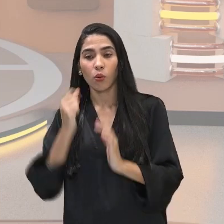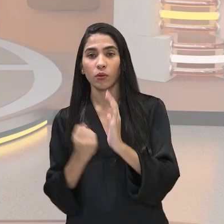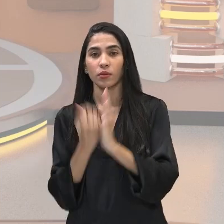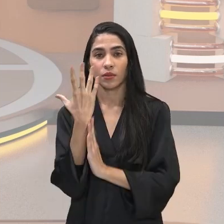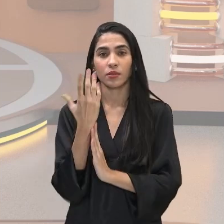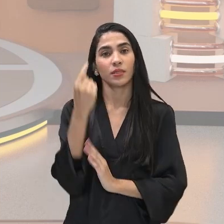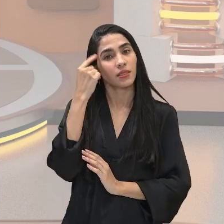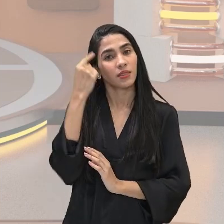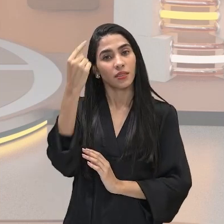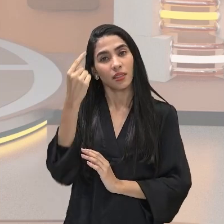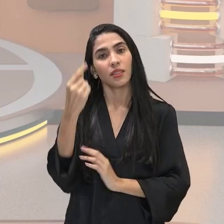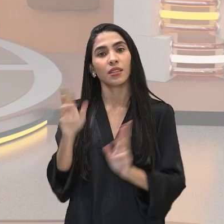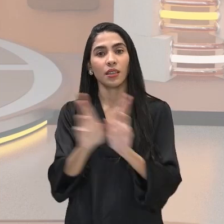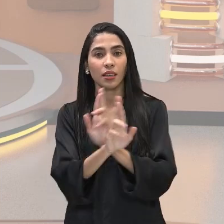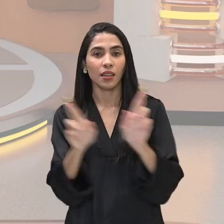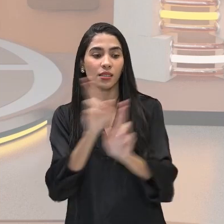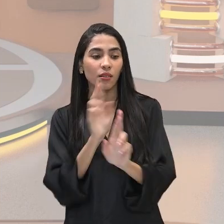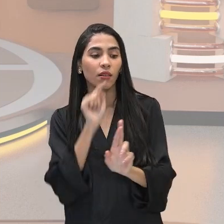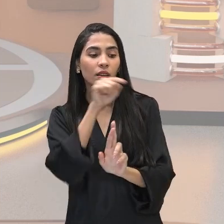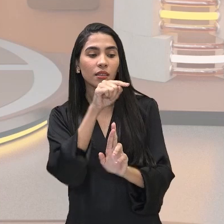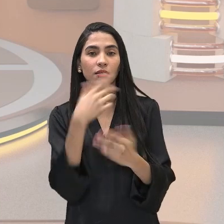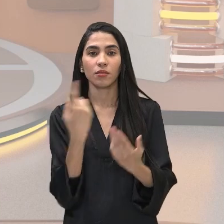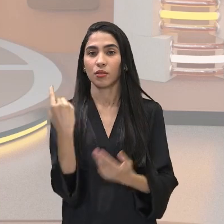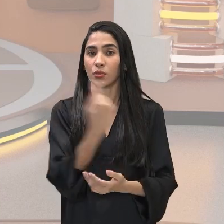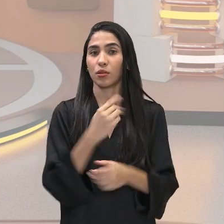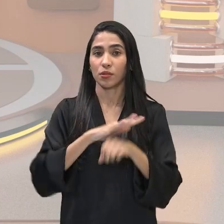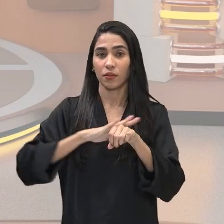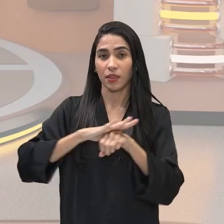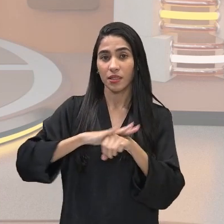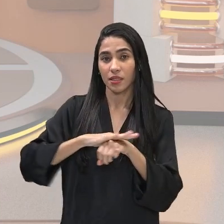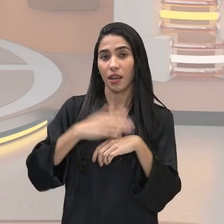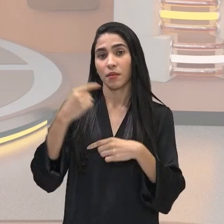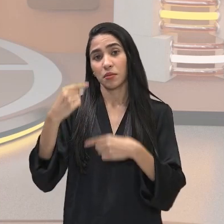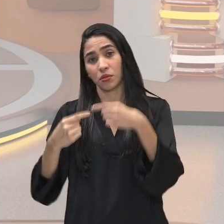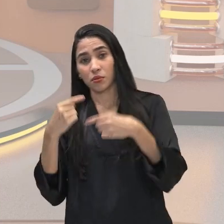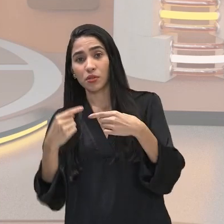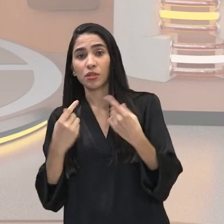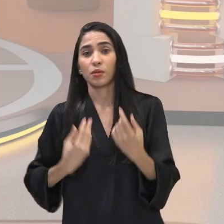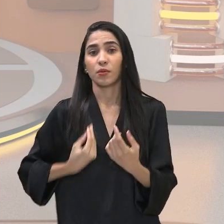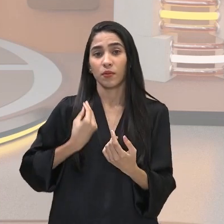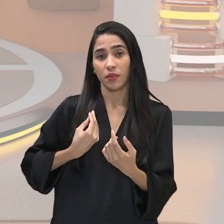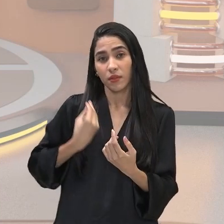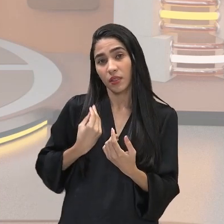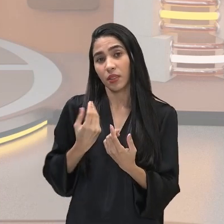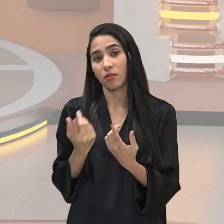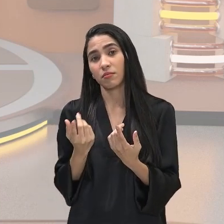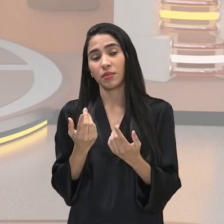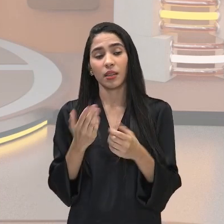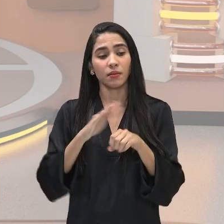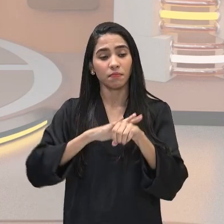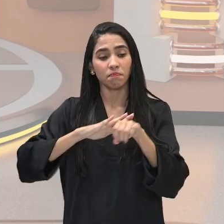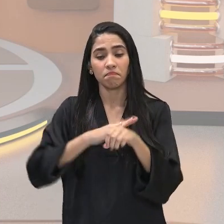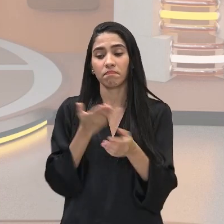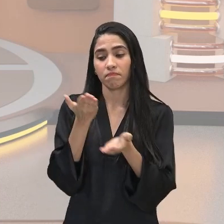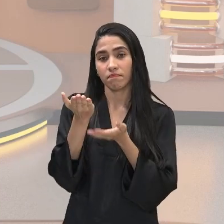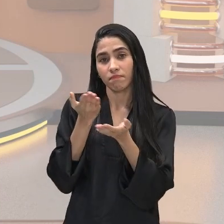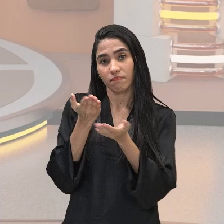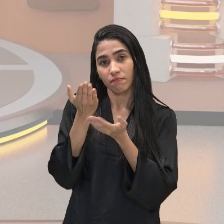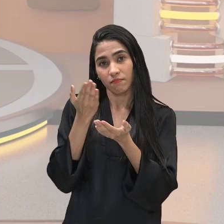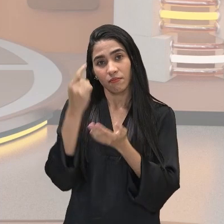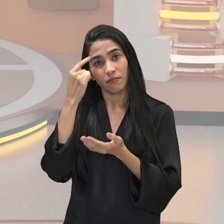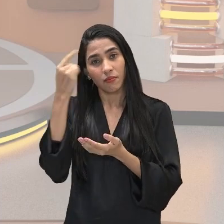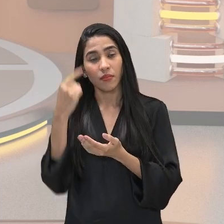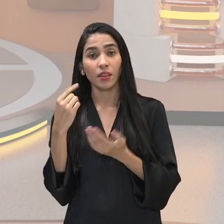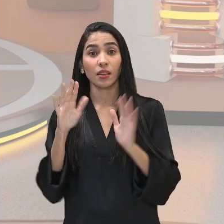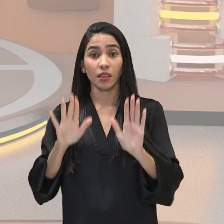outra ideia em relação àquilo que nós conversávamos, que nós vivíamos, que nós trocávamos as ideias. Então a gente tem que